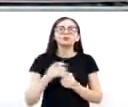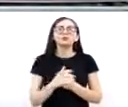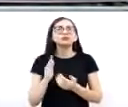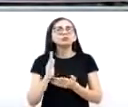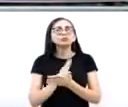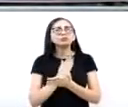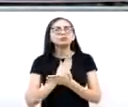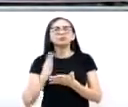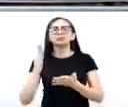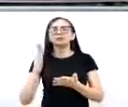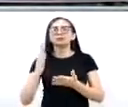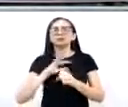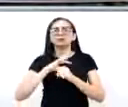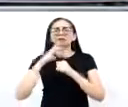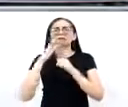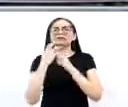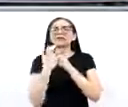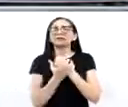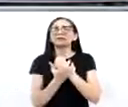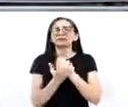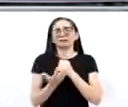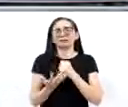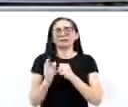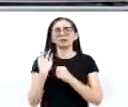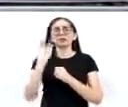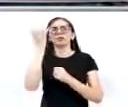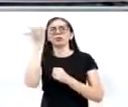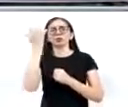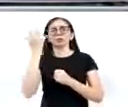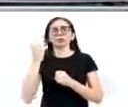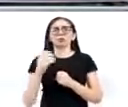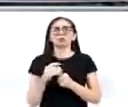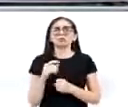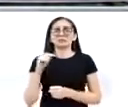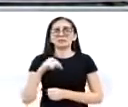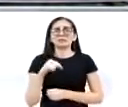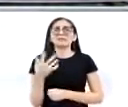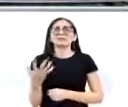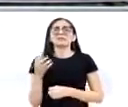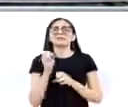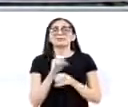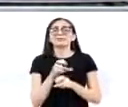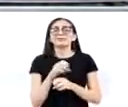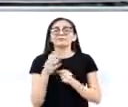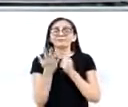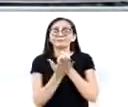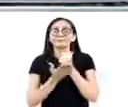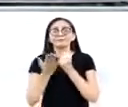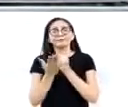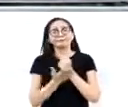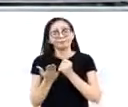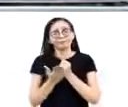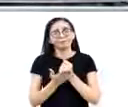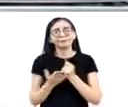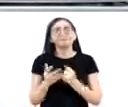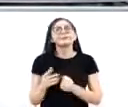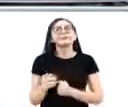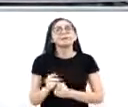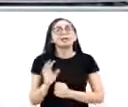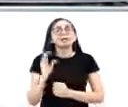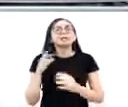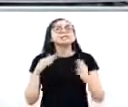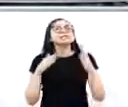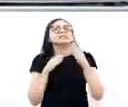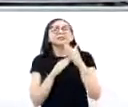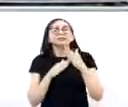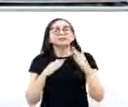a importância de alguns efeitos que a pandemia causou, a Covid-19, na educação básica. E isso